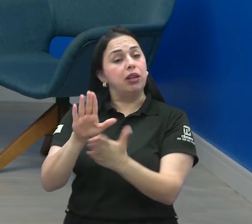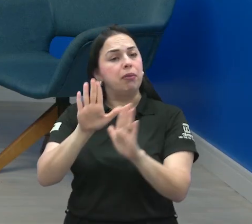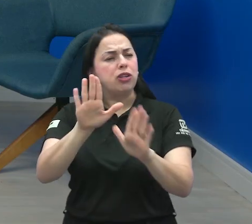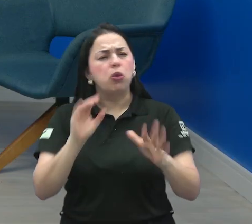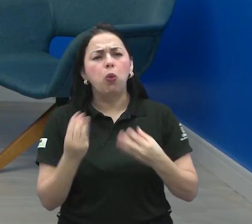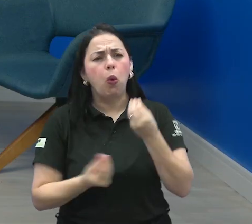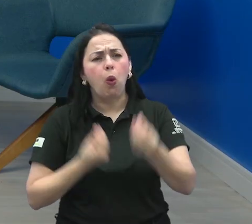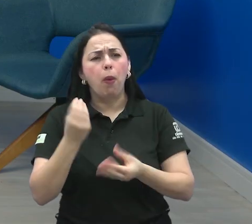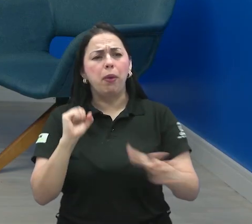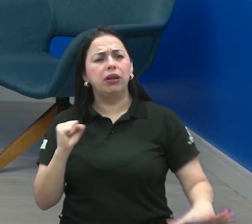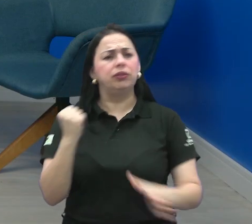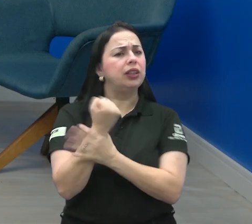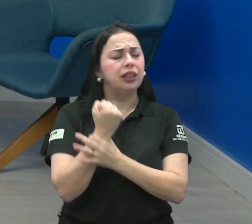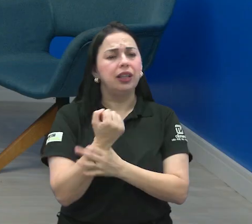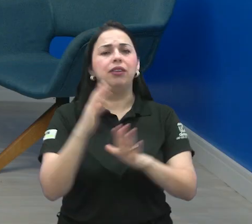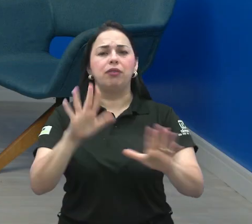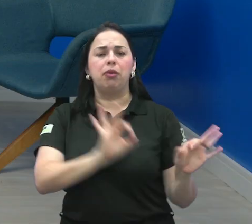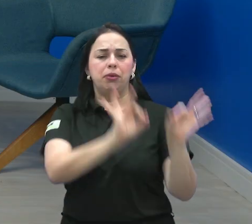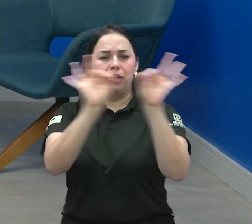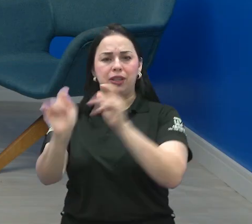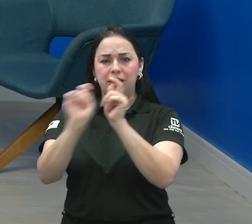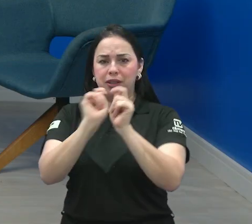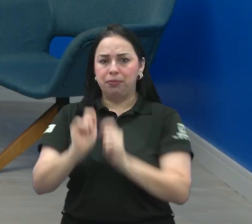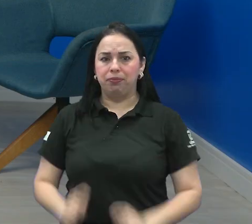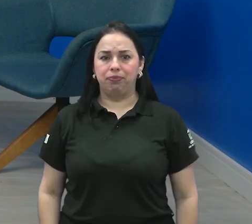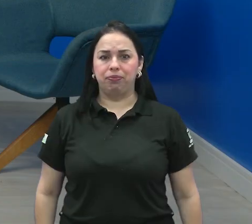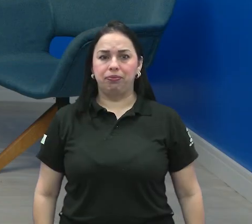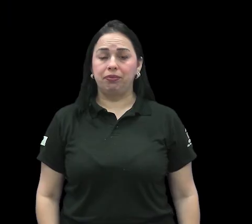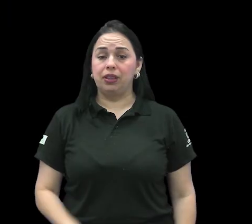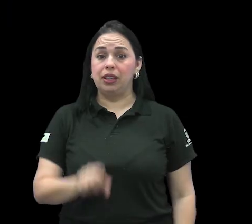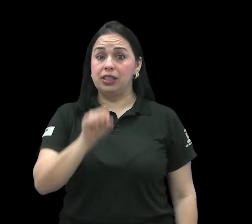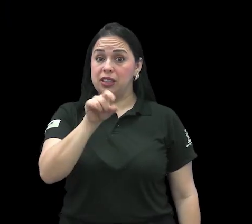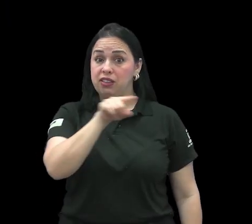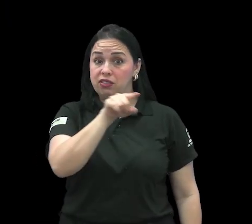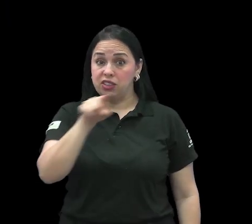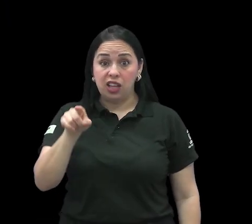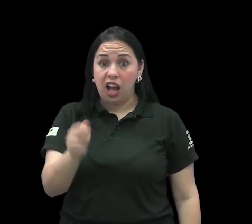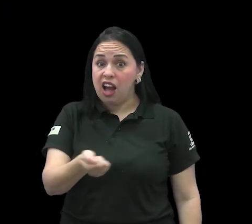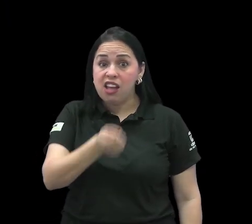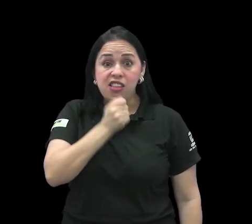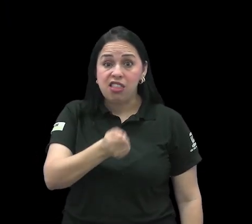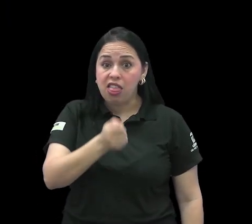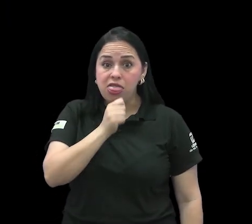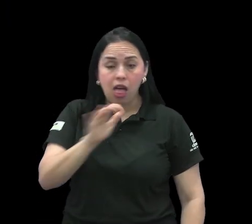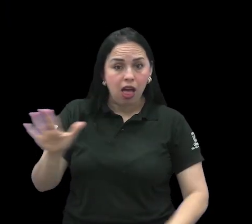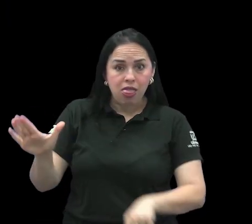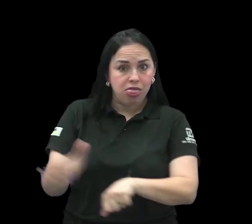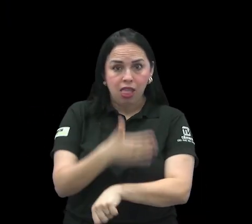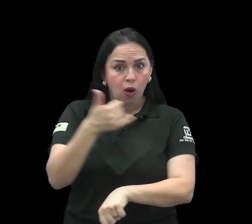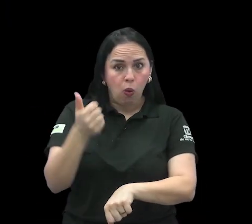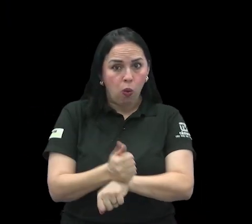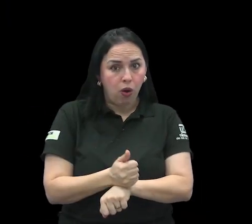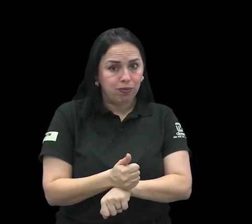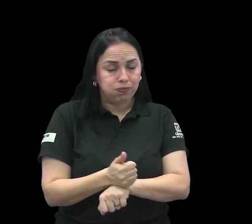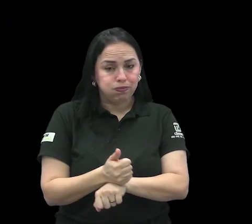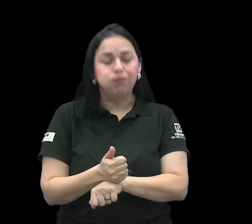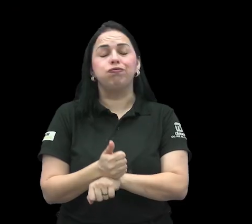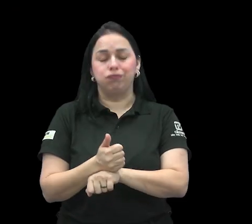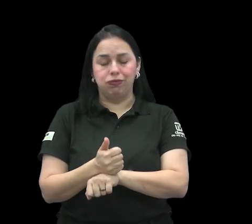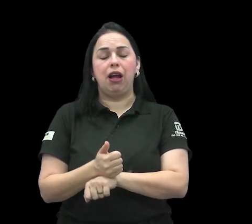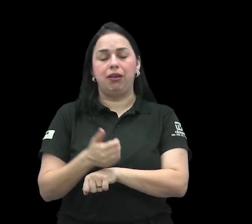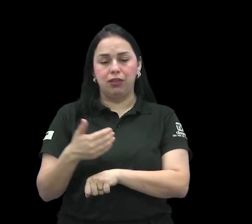proteger no comércio eletrônico? Vamos conferir na reportagem. Se você não caiu em um golpe nos últimos